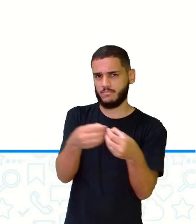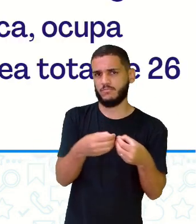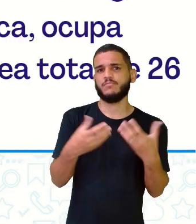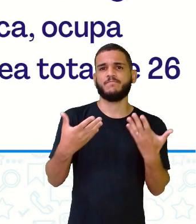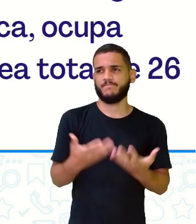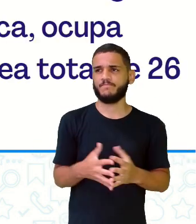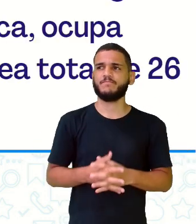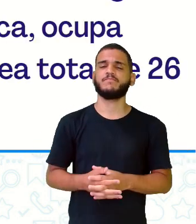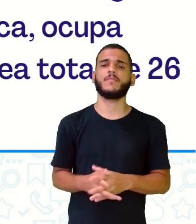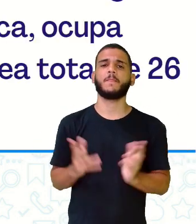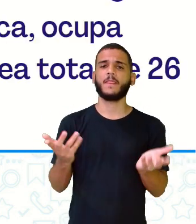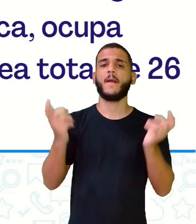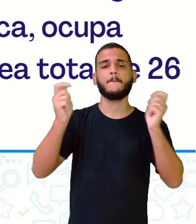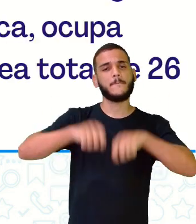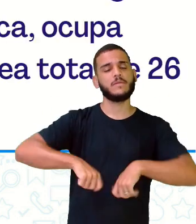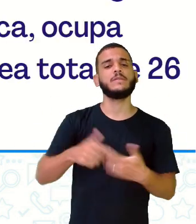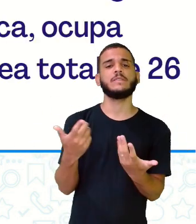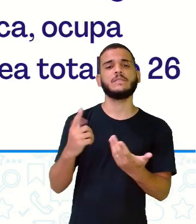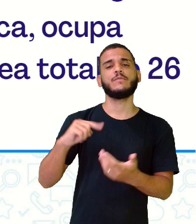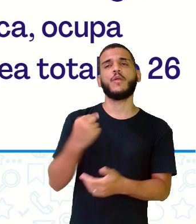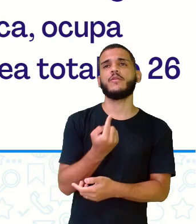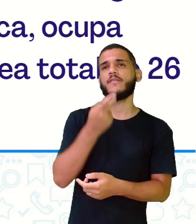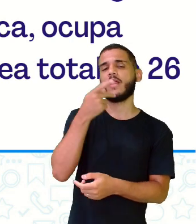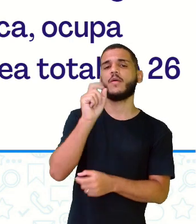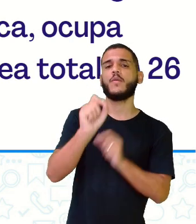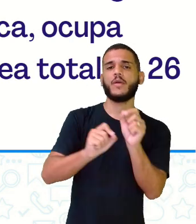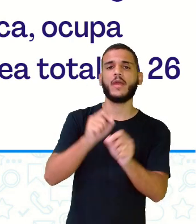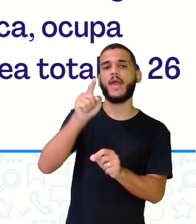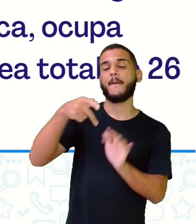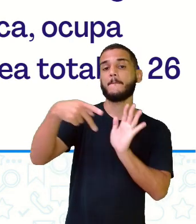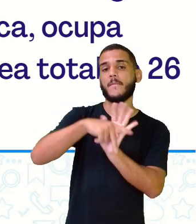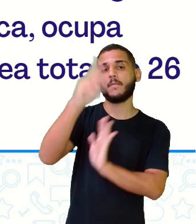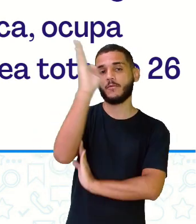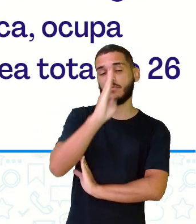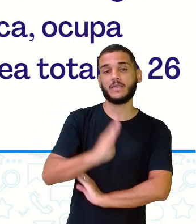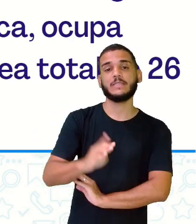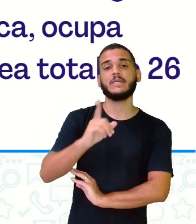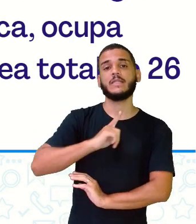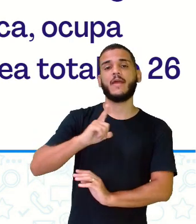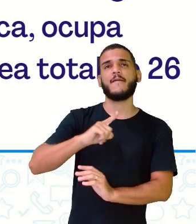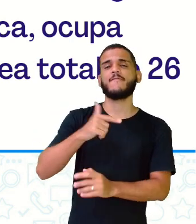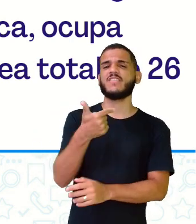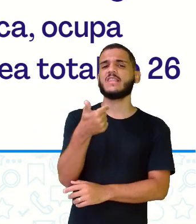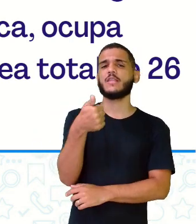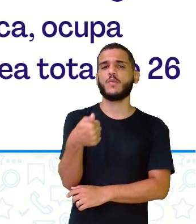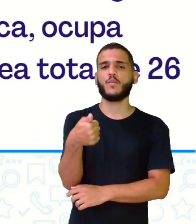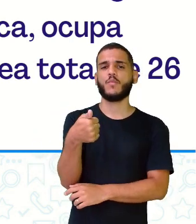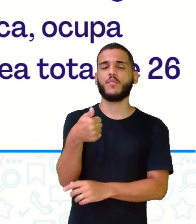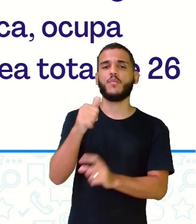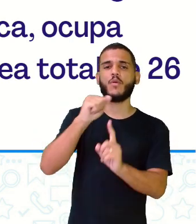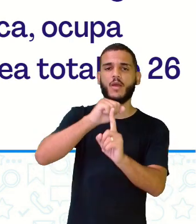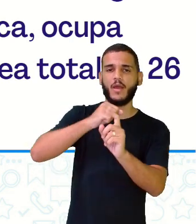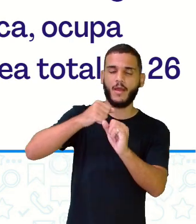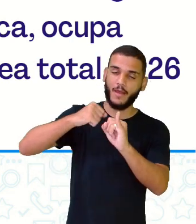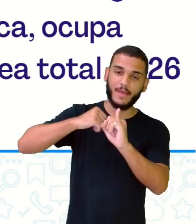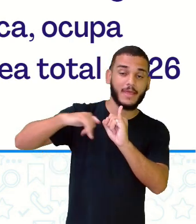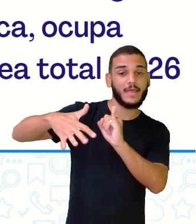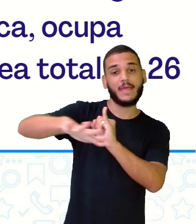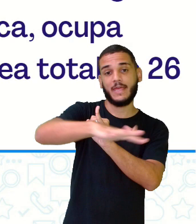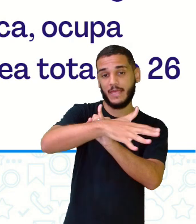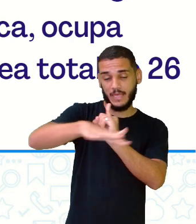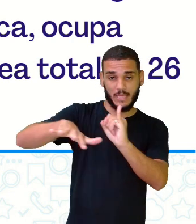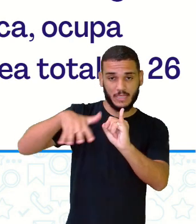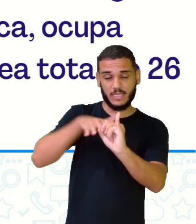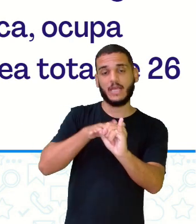ele. Por isso que a gente está falando aqui, ó, que é um arquipélago brasileiro formado por 21 ilhas, ilhotas e rochedos